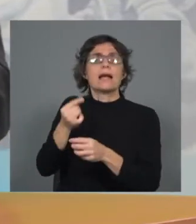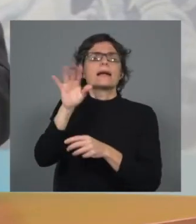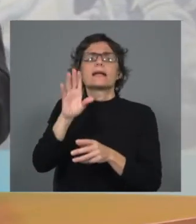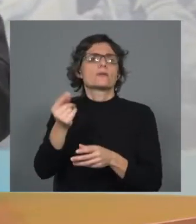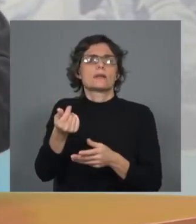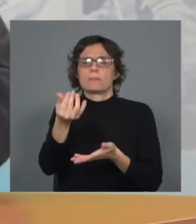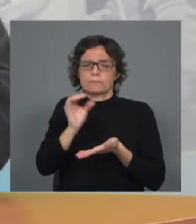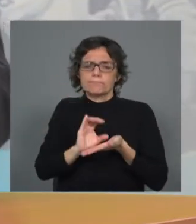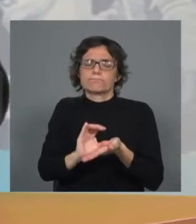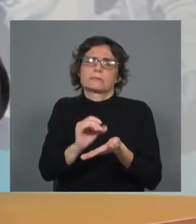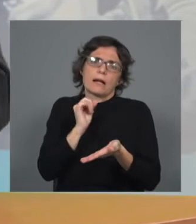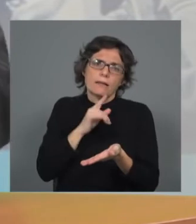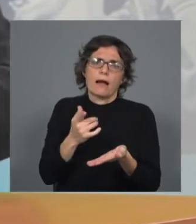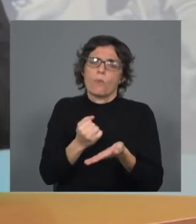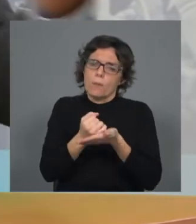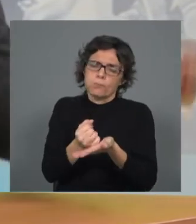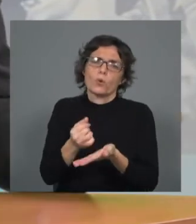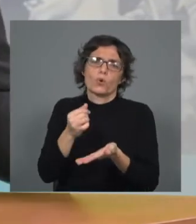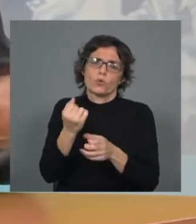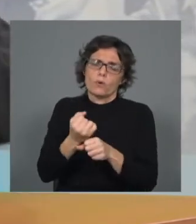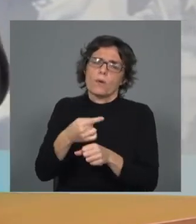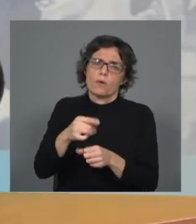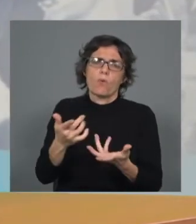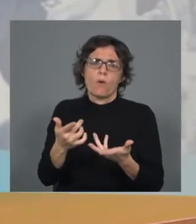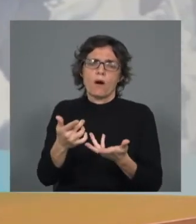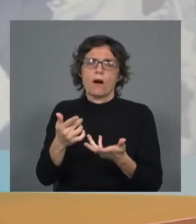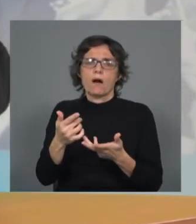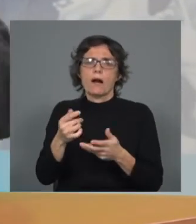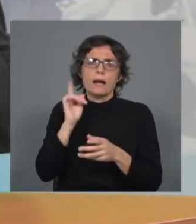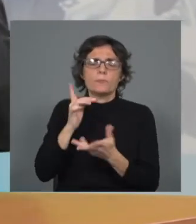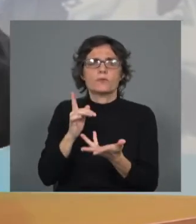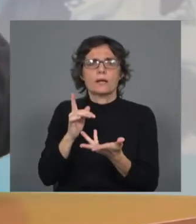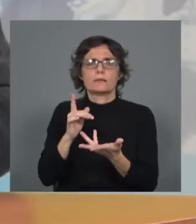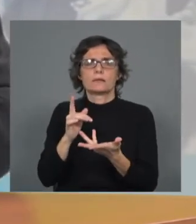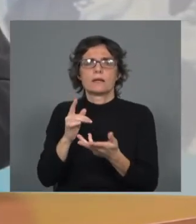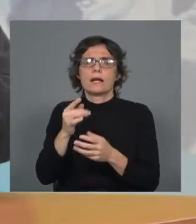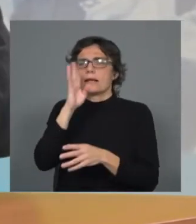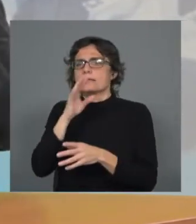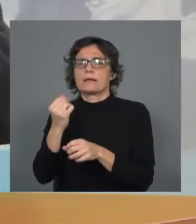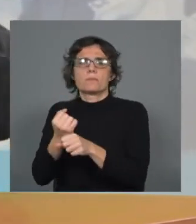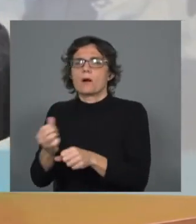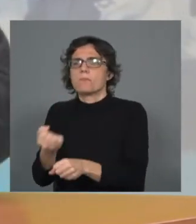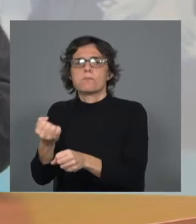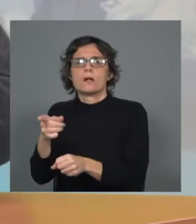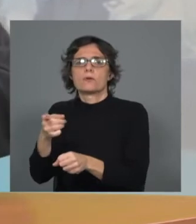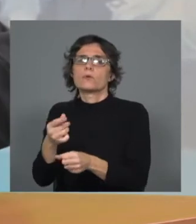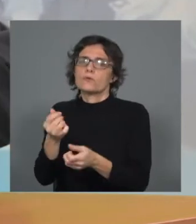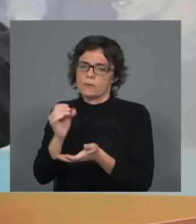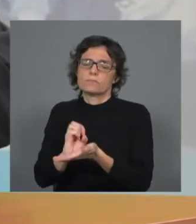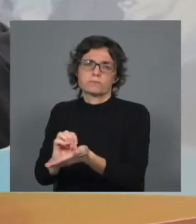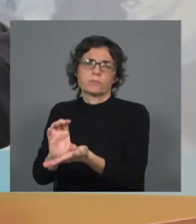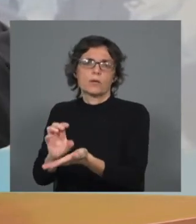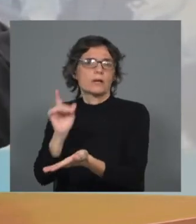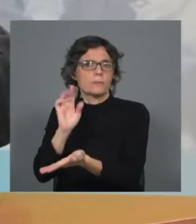forma provisória ou também naquelas situações em que a pessoa já trabalhou ou não pode trabalhar, mas sempre que é possível deve ser dada